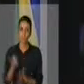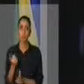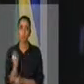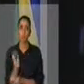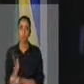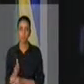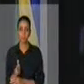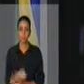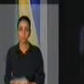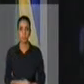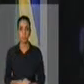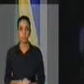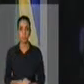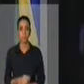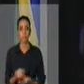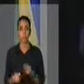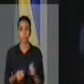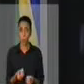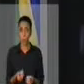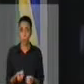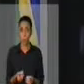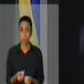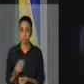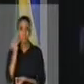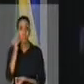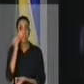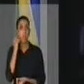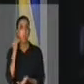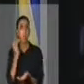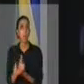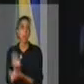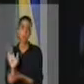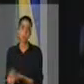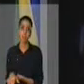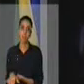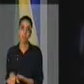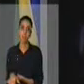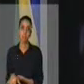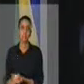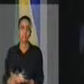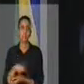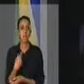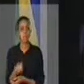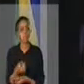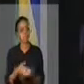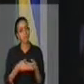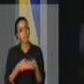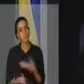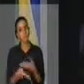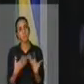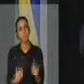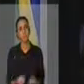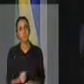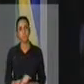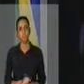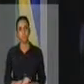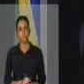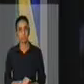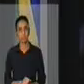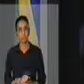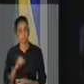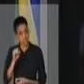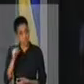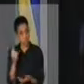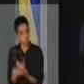da gestão, basicamente reduzindo o preço de compra de medicamentos. E vamos avançar muito mais, porque quanto mais barato nós compramos o